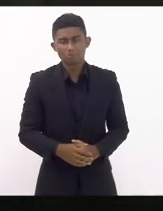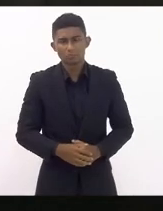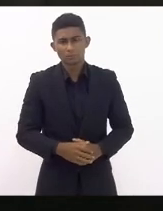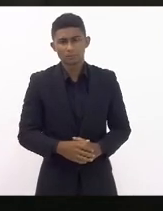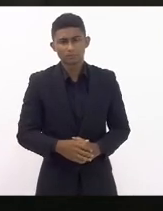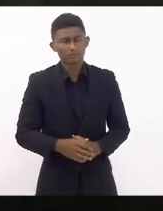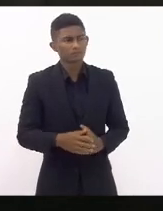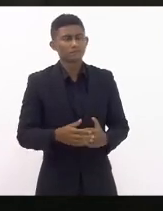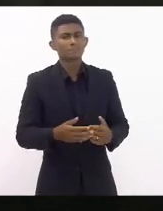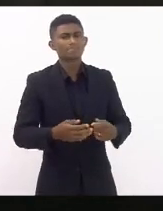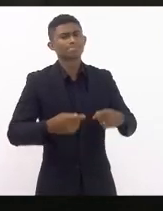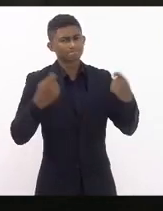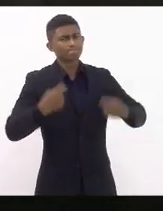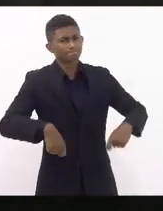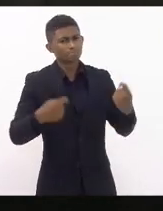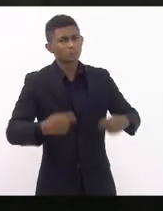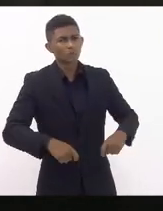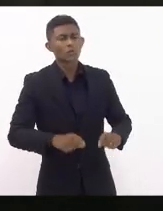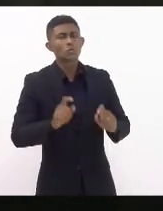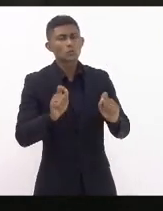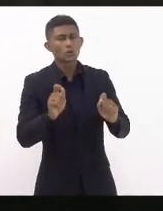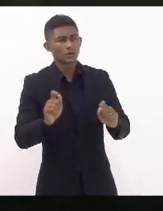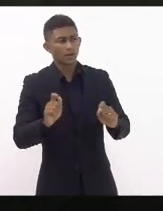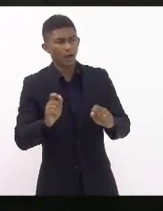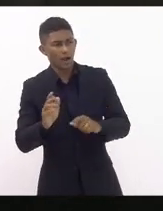precisam de condições de sobrevivência.